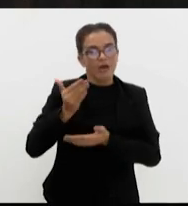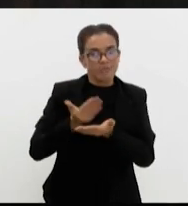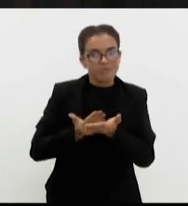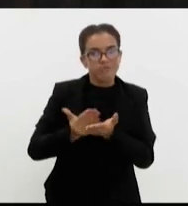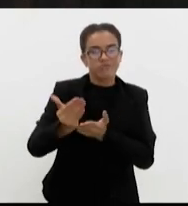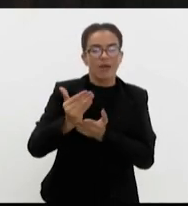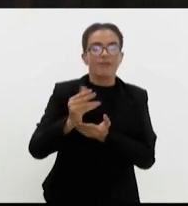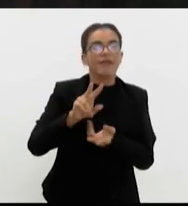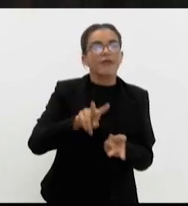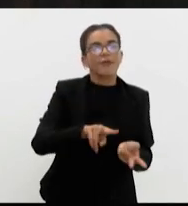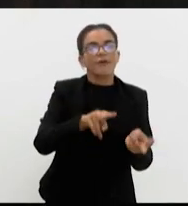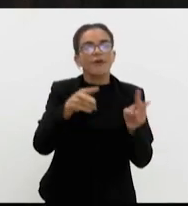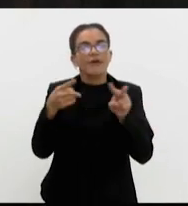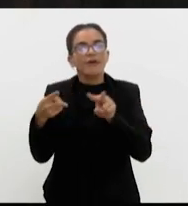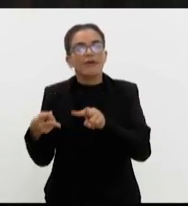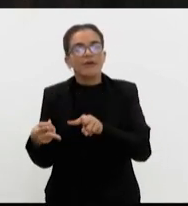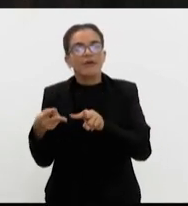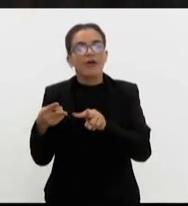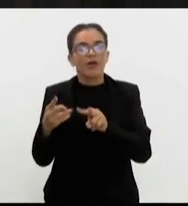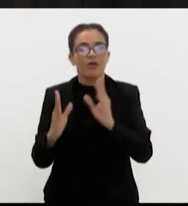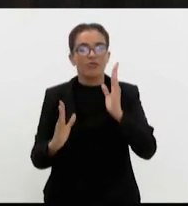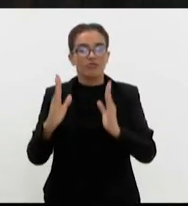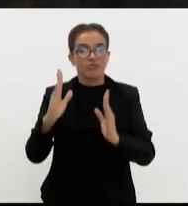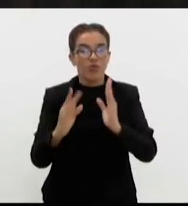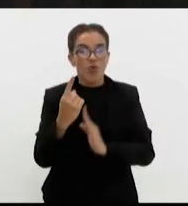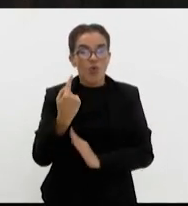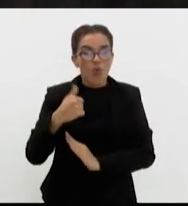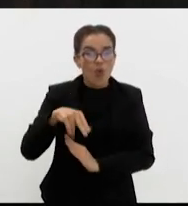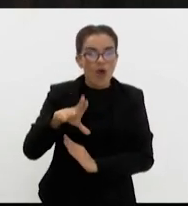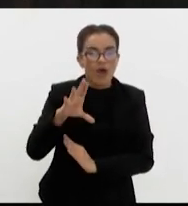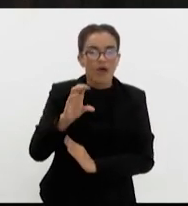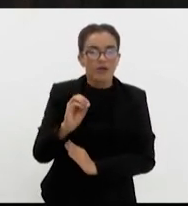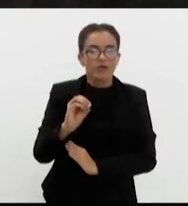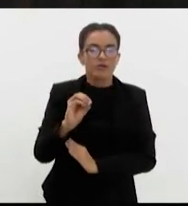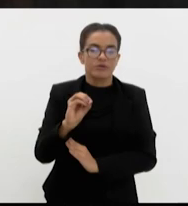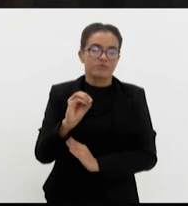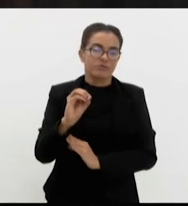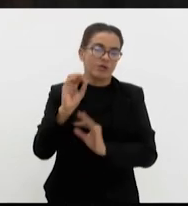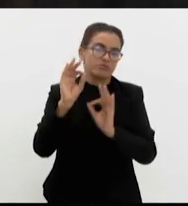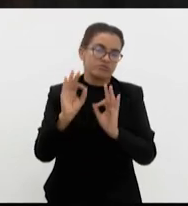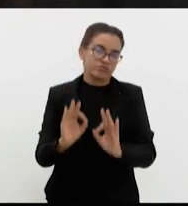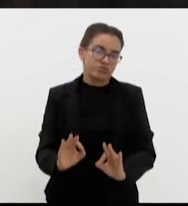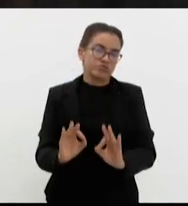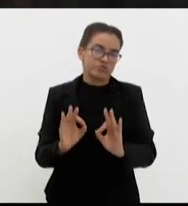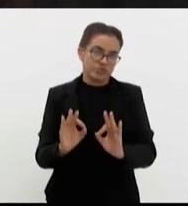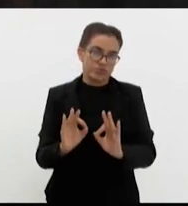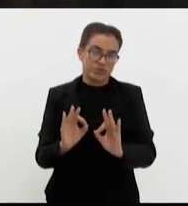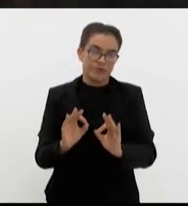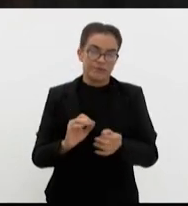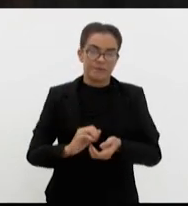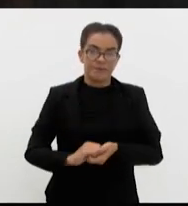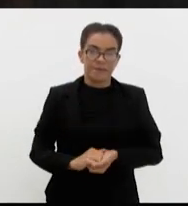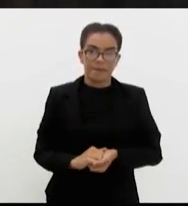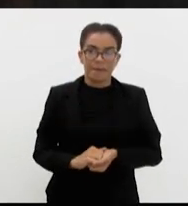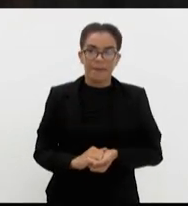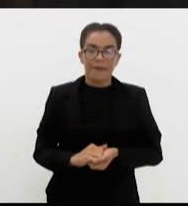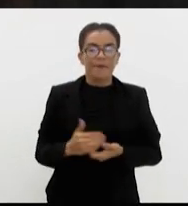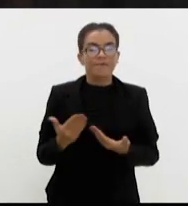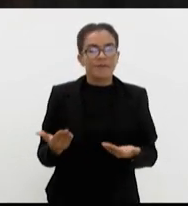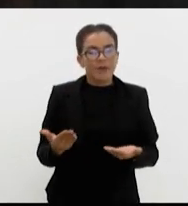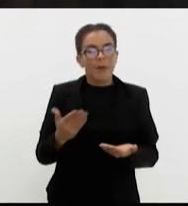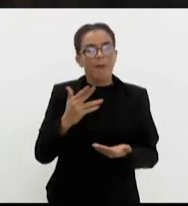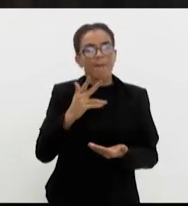transição de um ano paulatinamente para chegar ao pleno dessa fórmula quer dizer estão